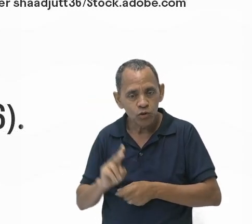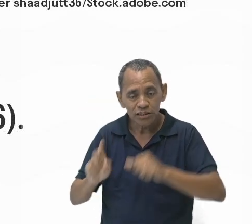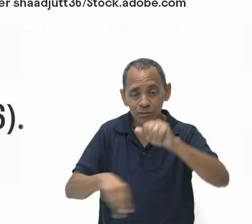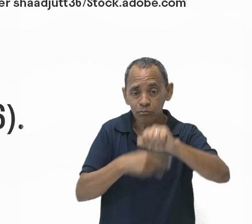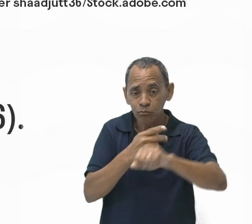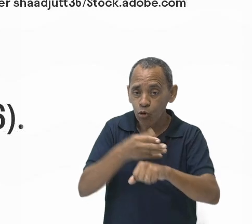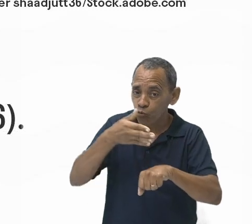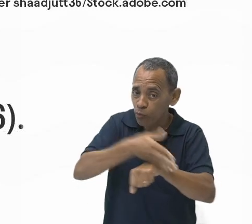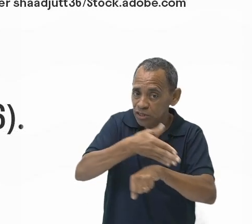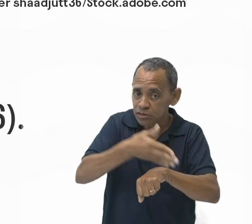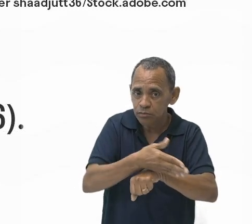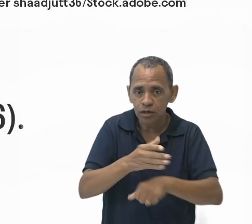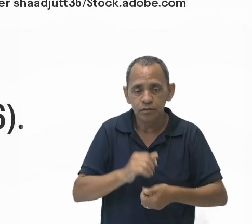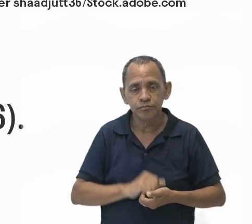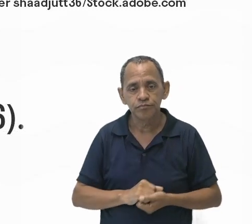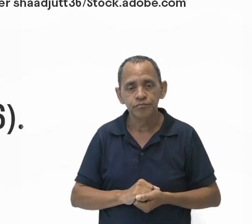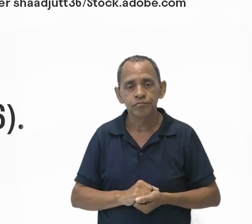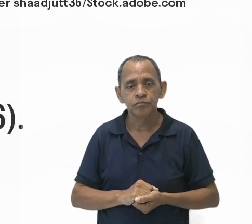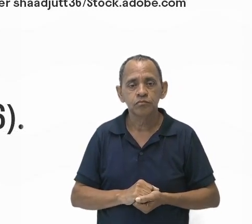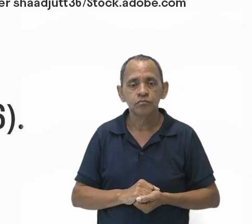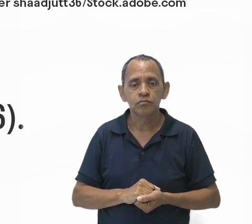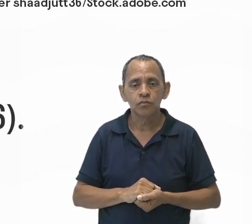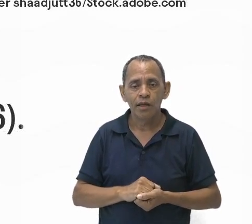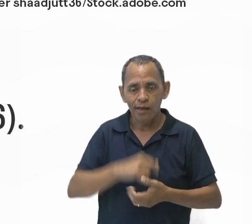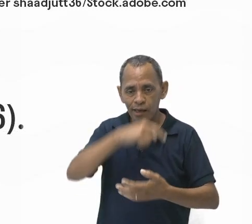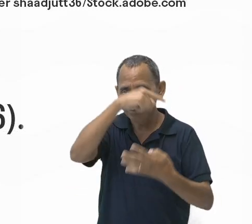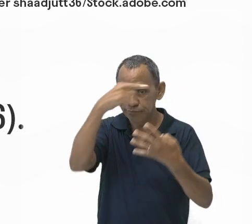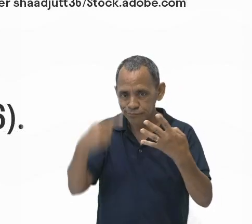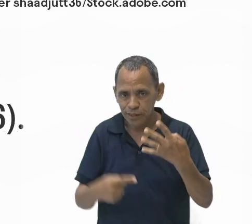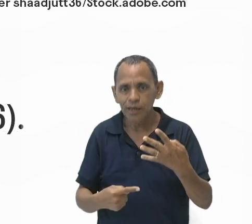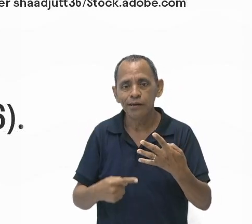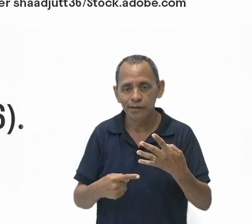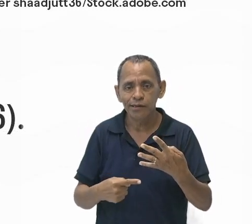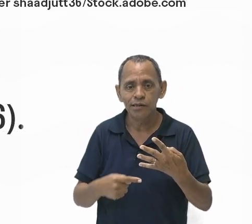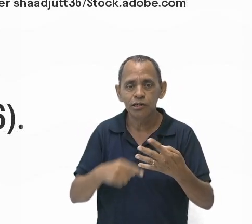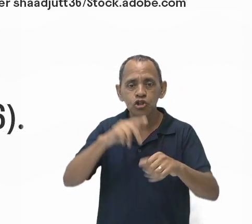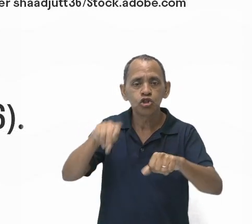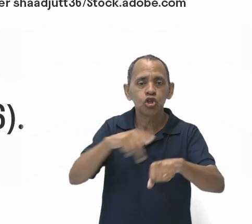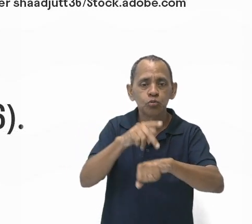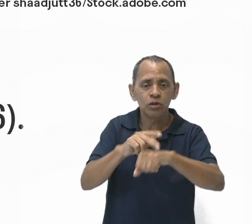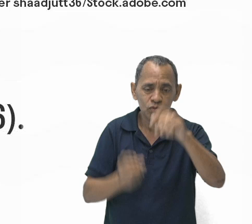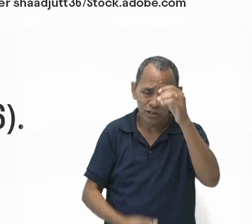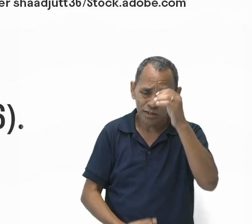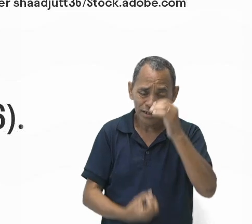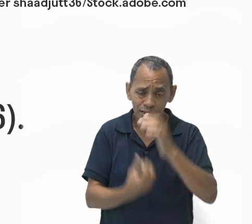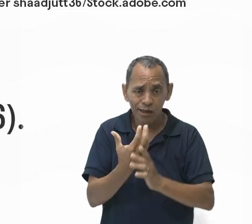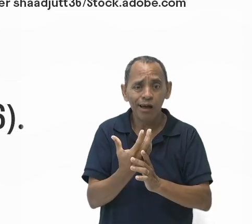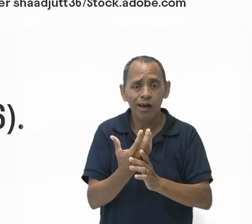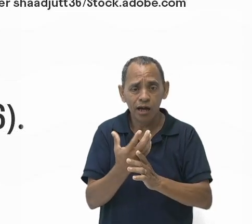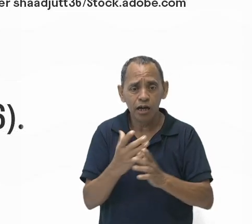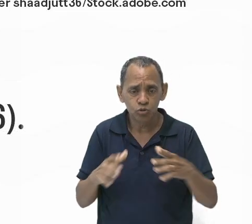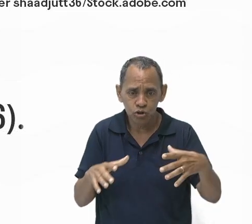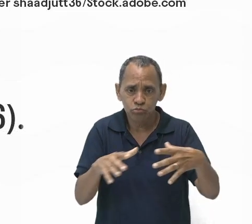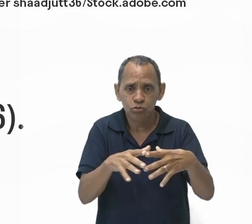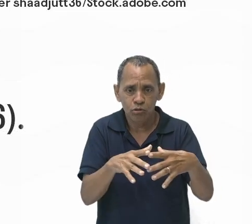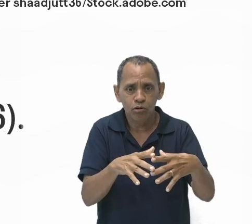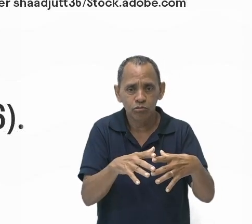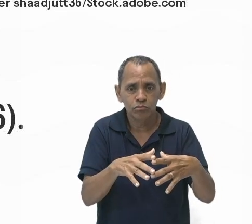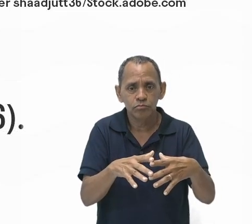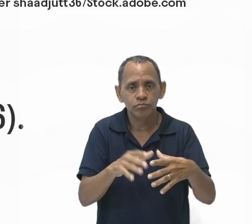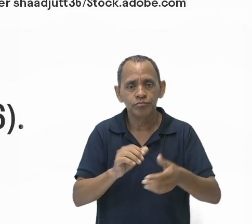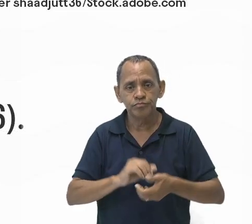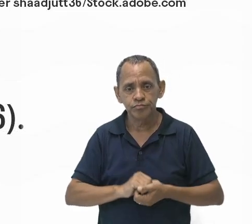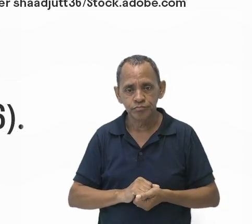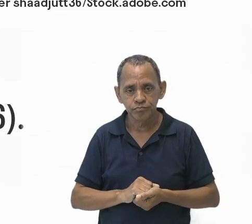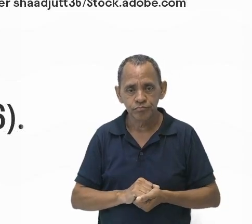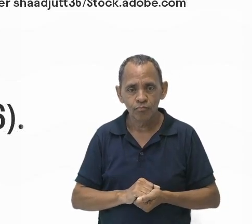A gente costuma dizer que o Brasil, Argentina, Uruguai e Paraguai são os países fundadores do Mercosul,